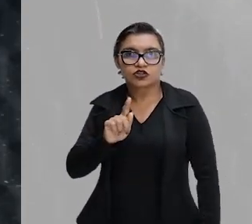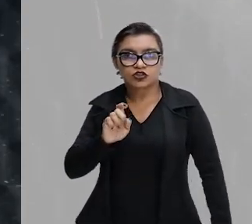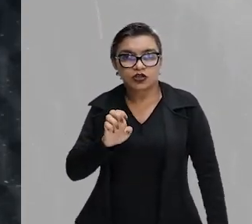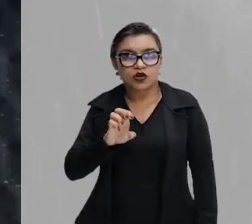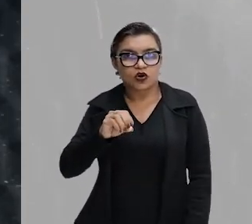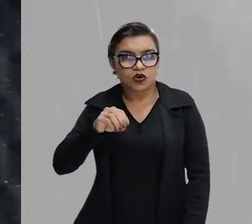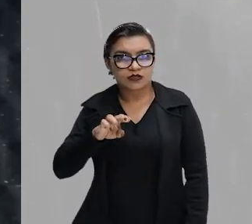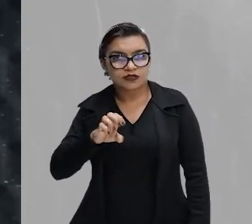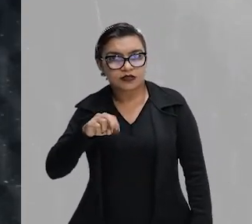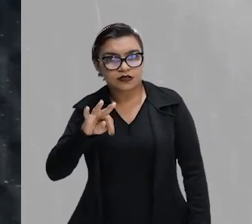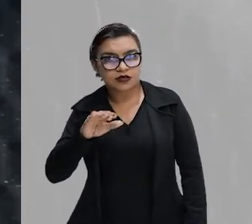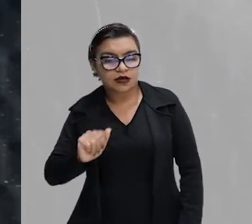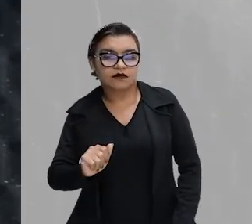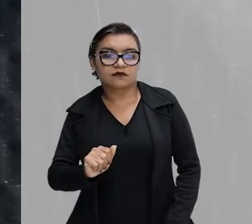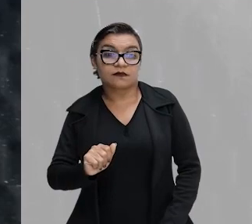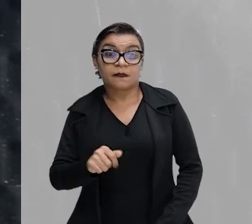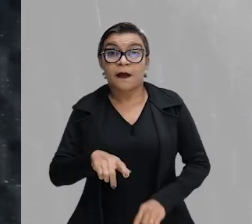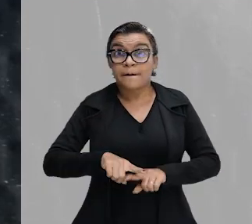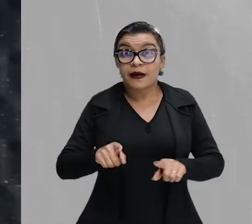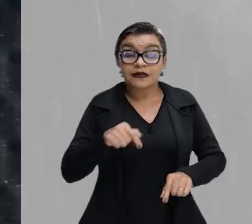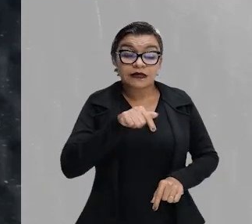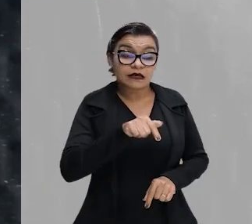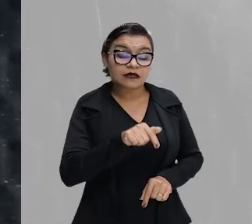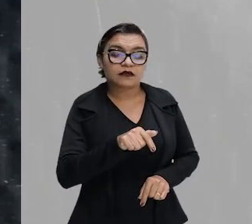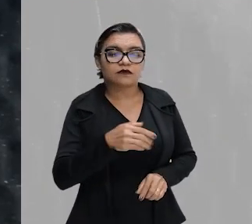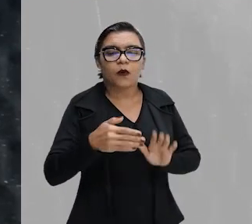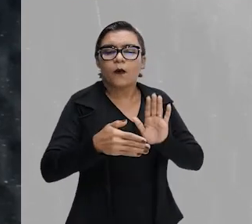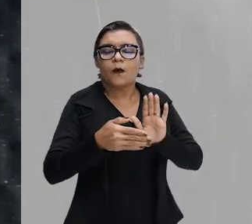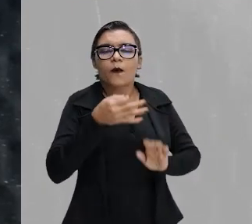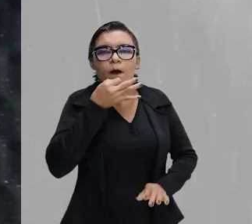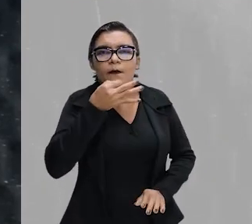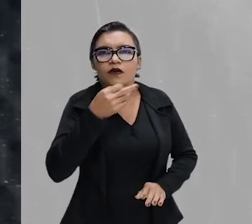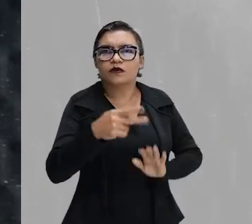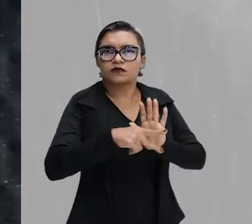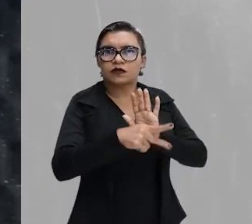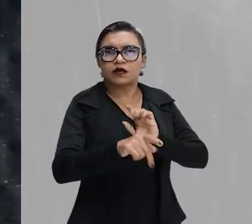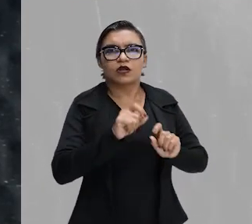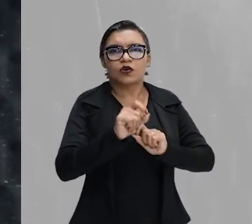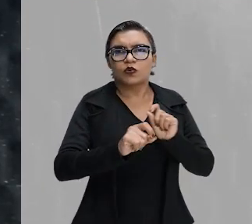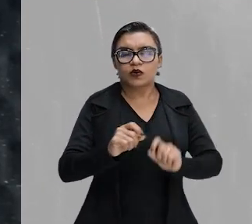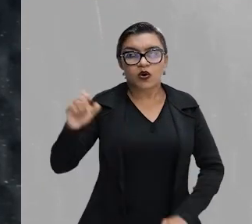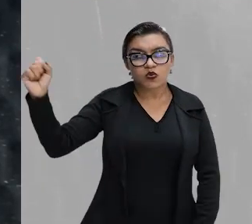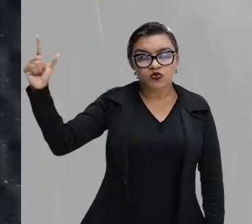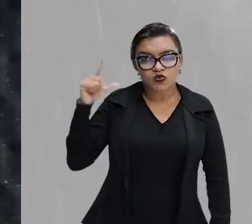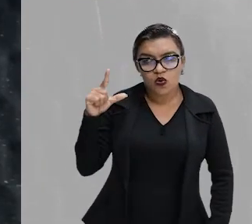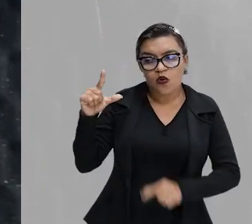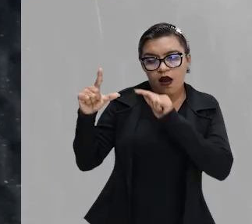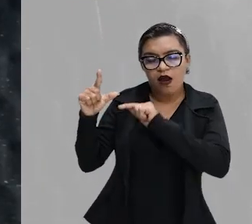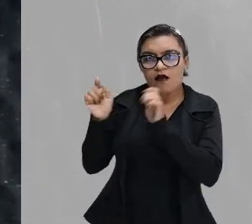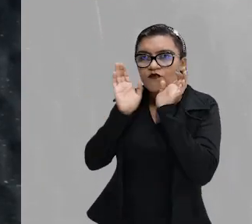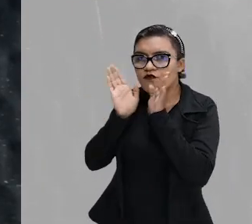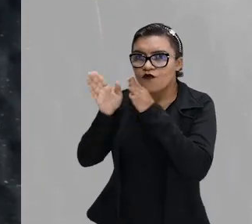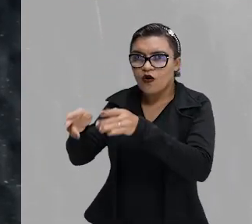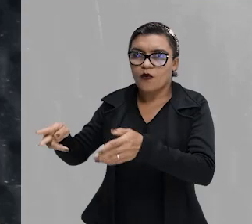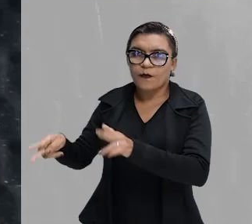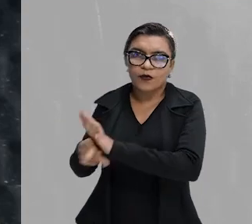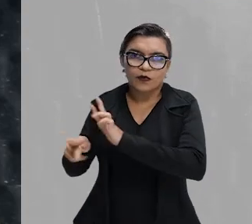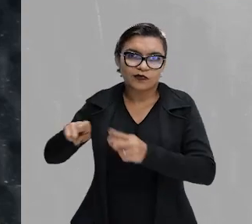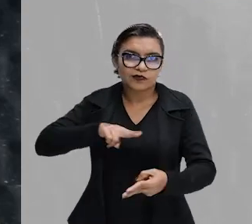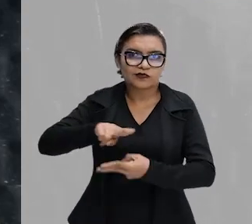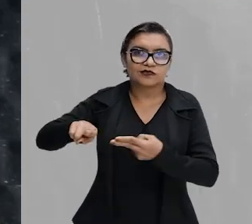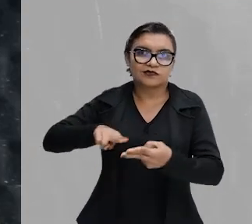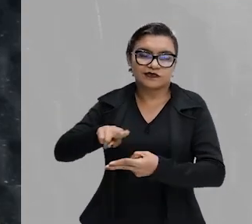né? Que ele estudou, ele achou que o Sol de fato estava no centro do universo e era muito mais